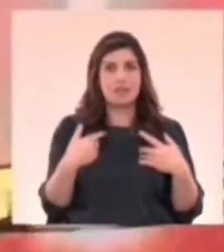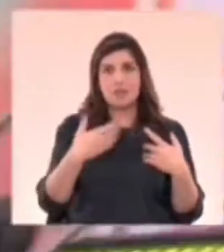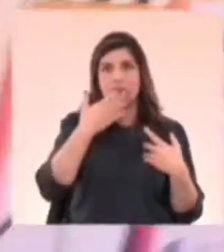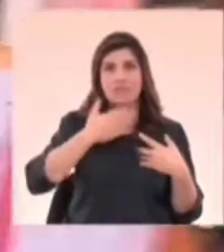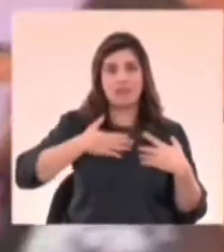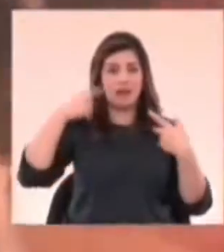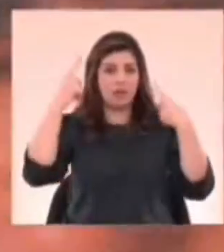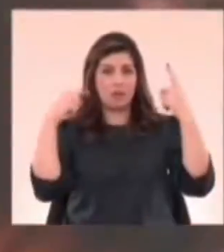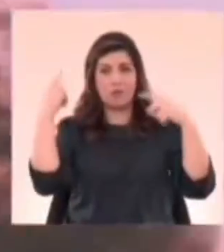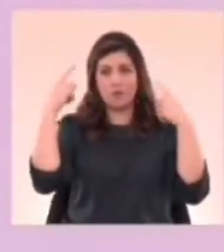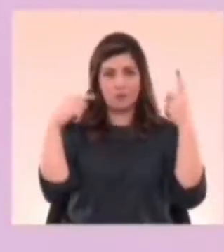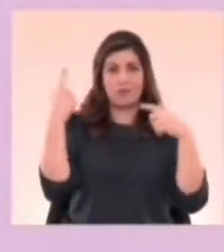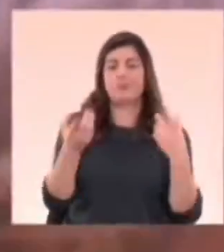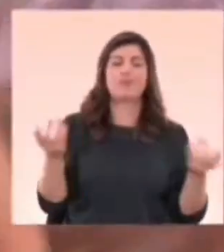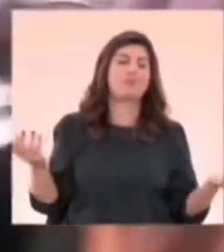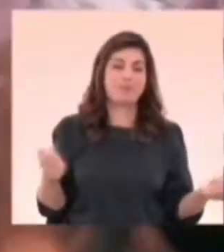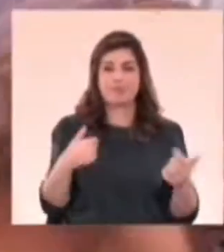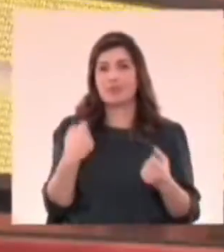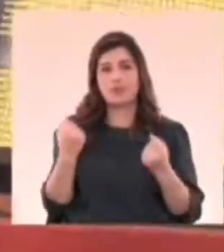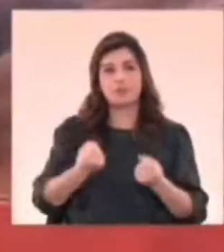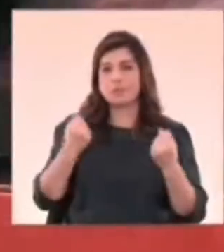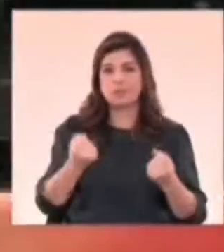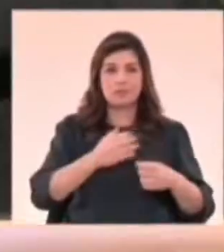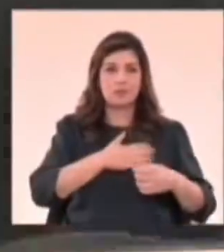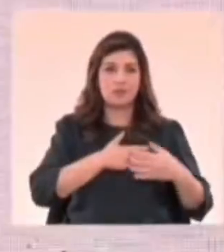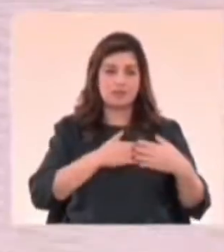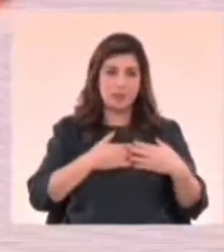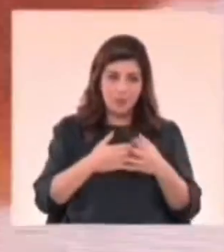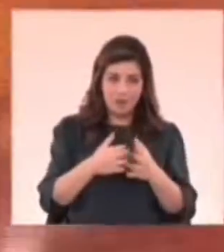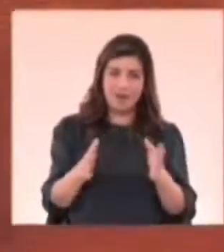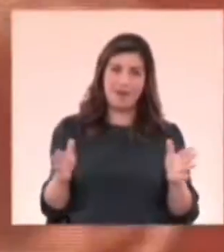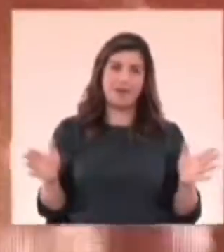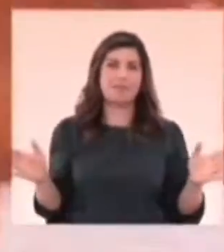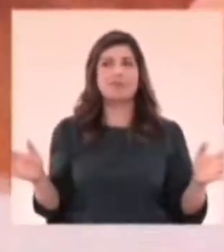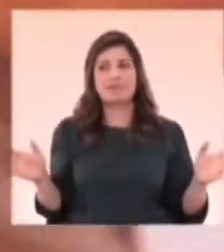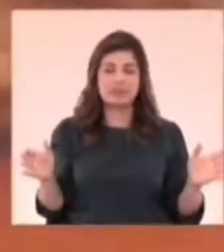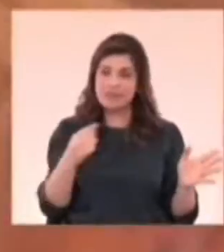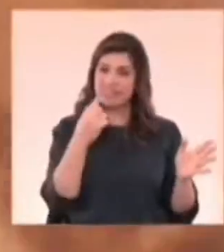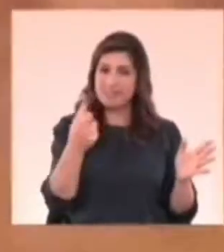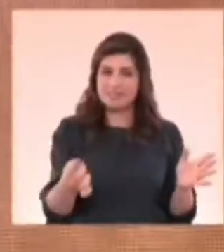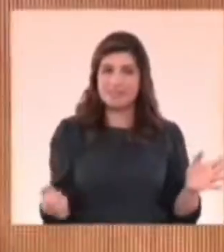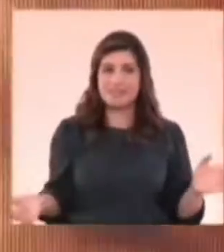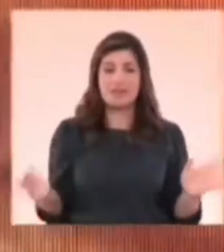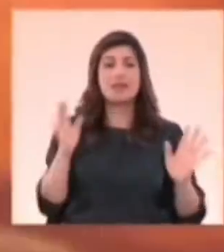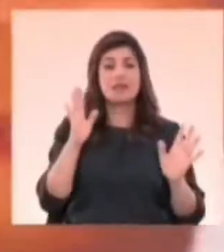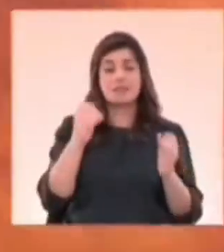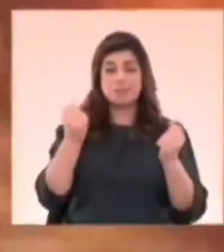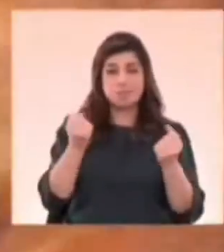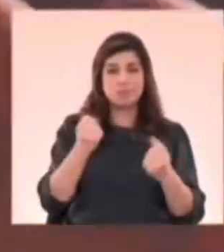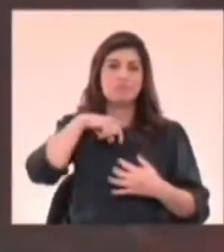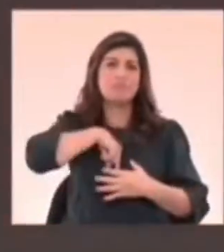enlouquecer eu não consigo abrir meu peido não sei do que estou a